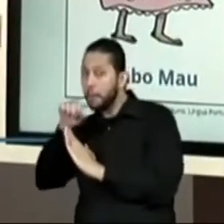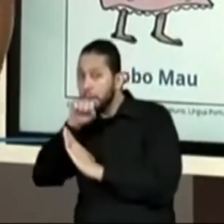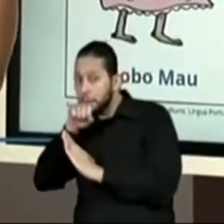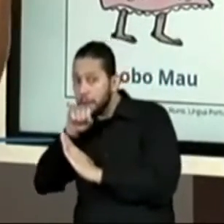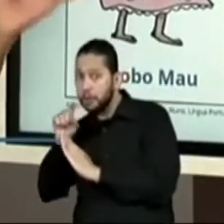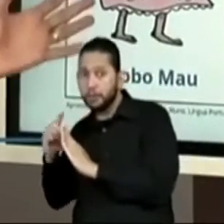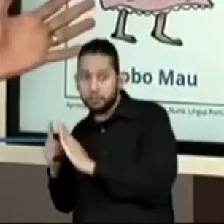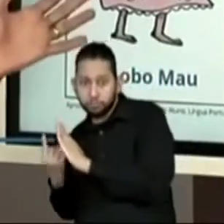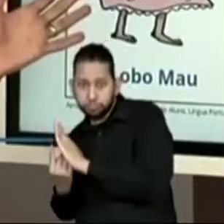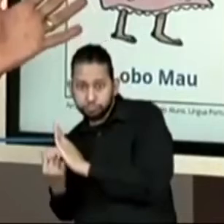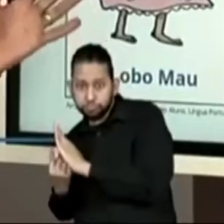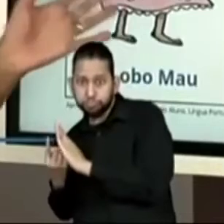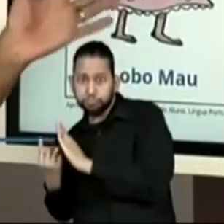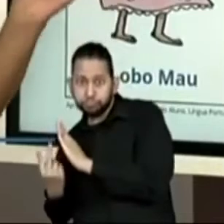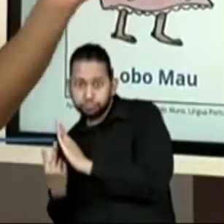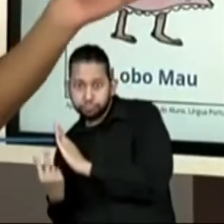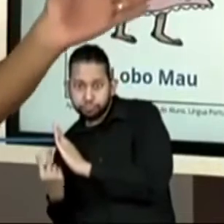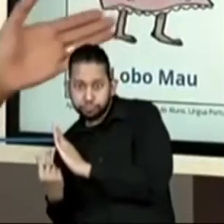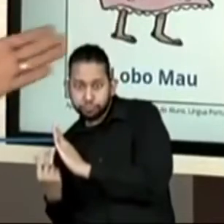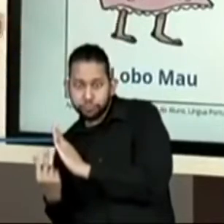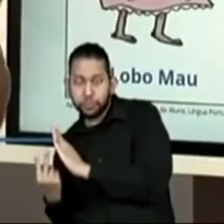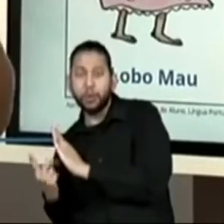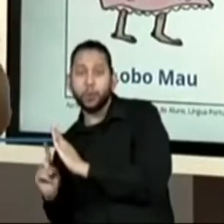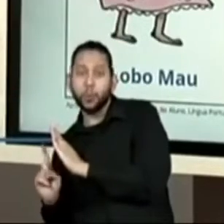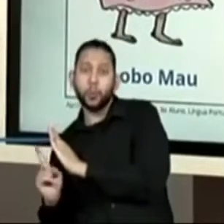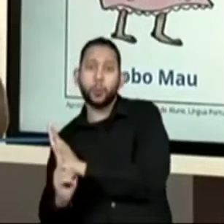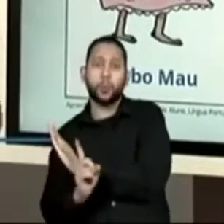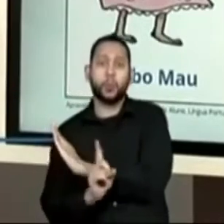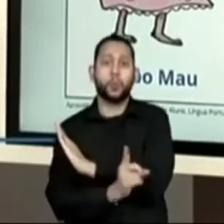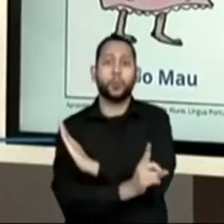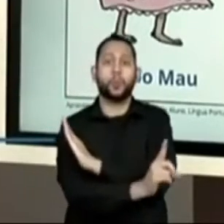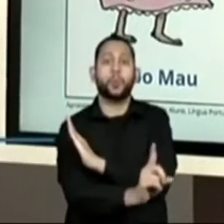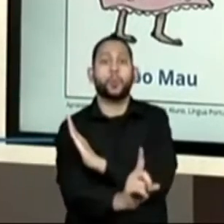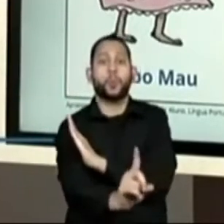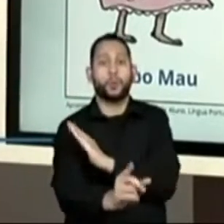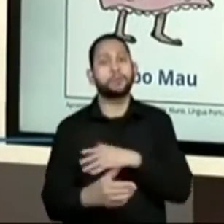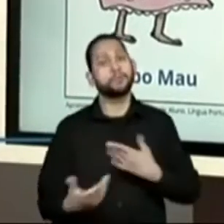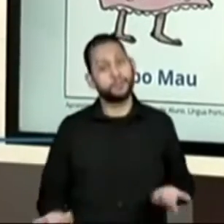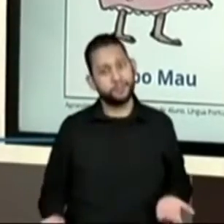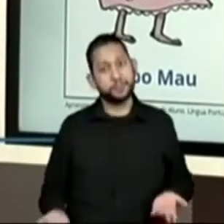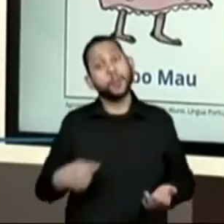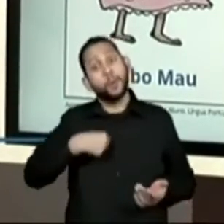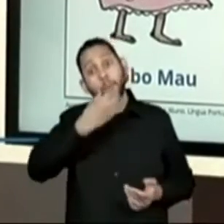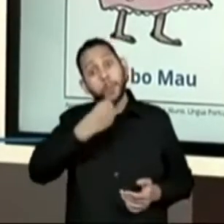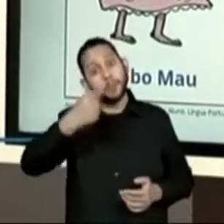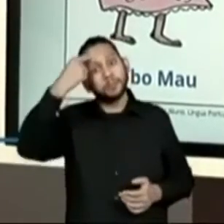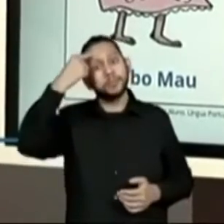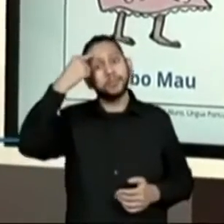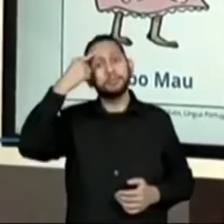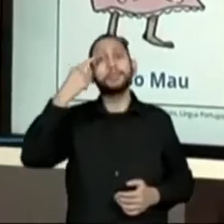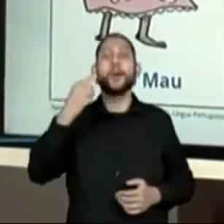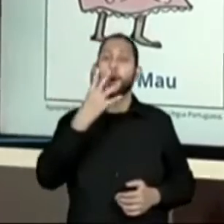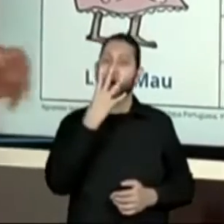dizer. Então, se fala que ele mora na floresta, logo a nossa imaginação vai para uma floresta,